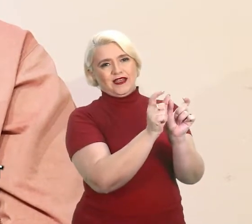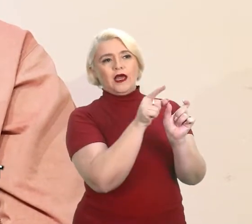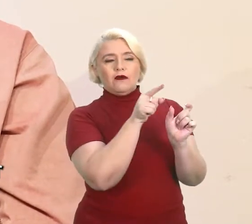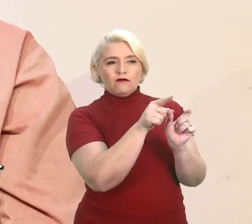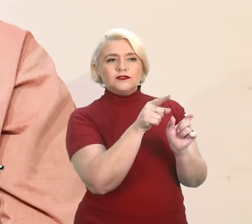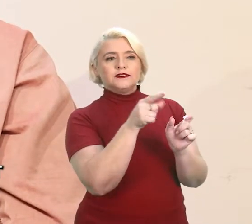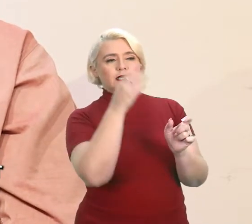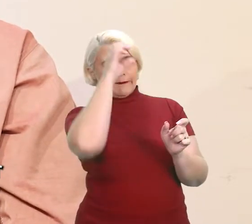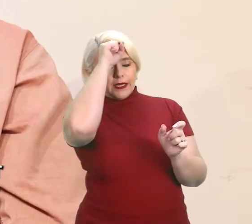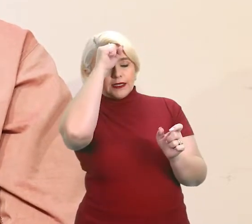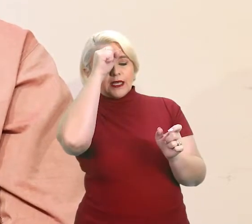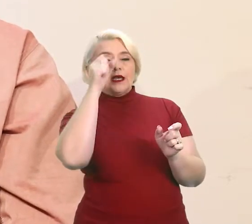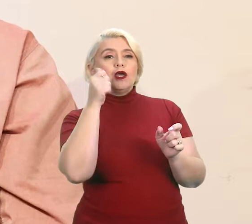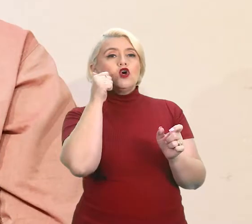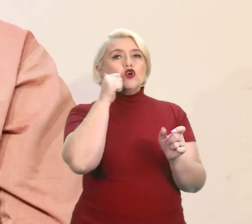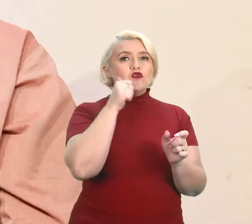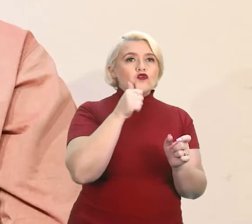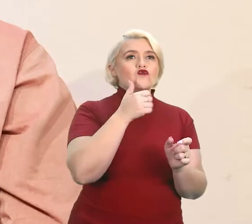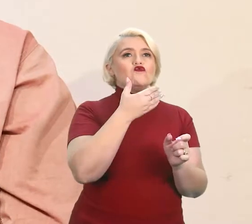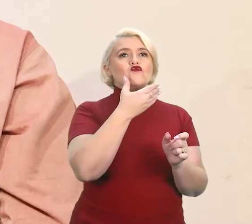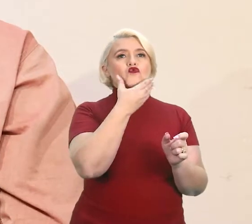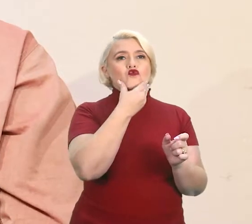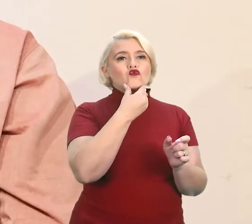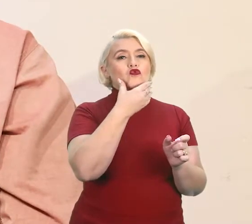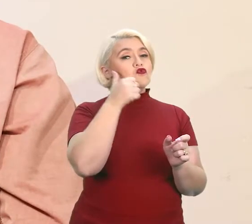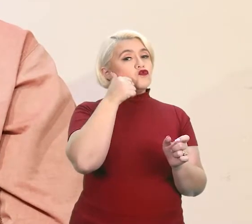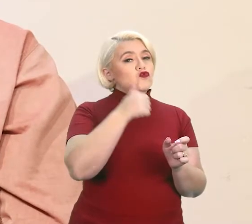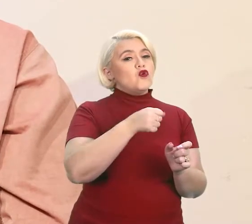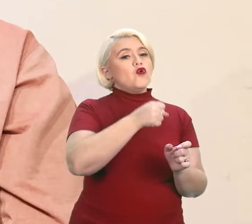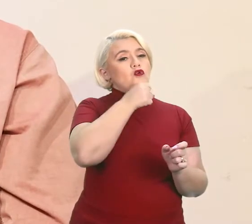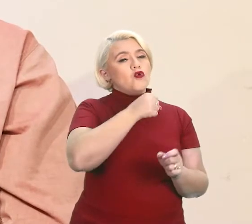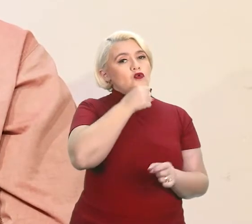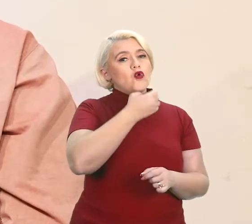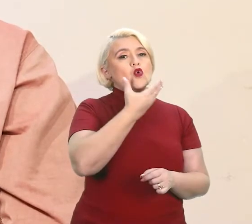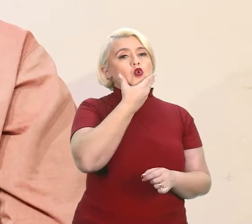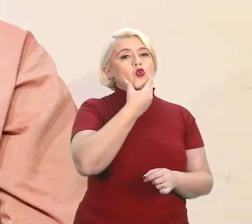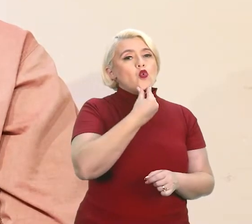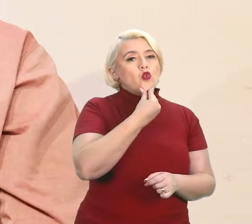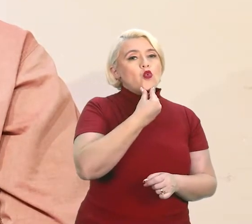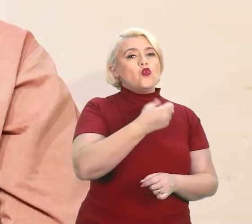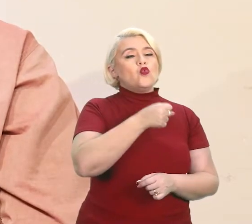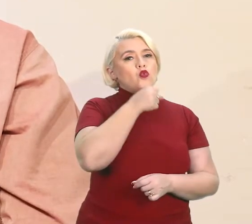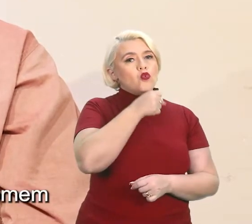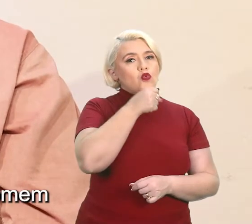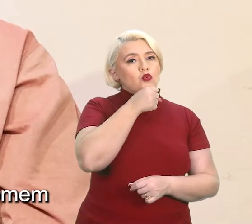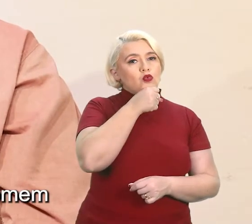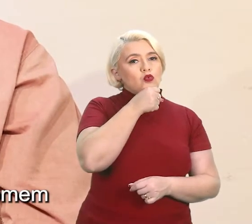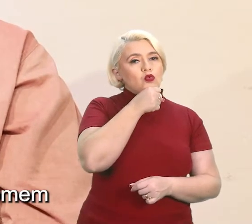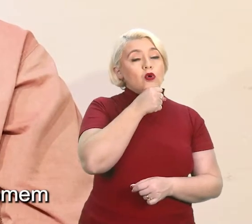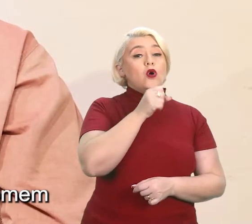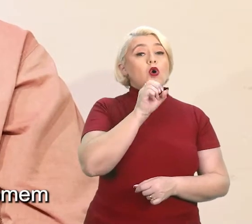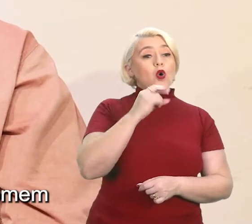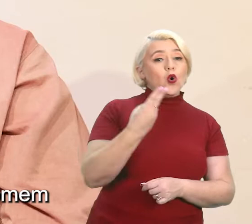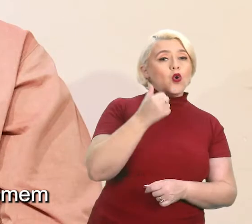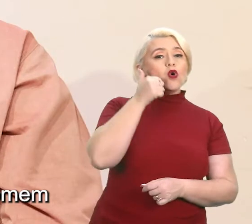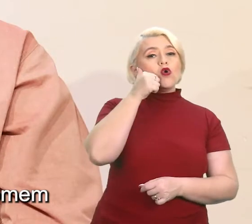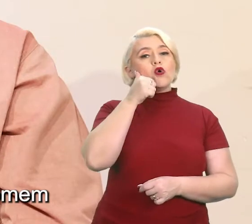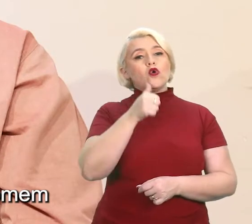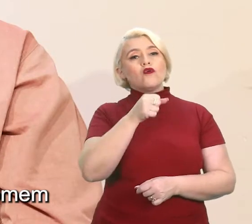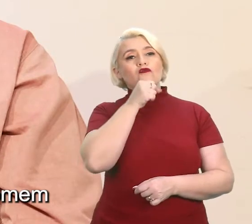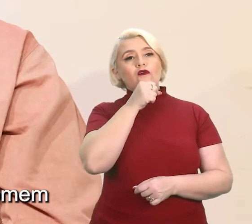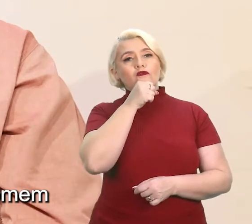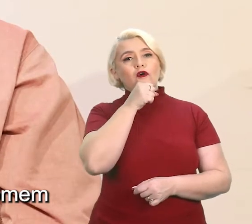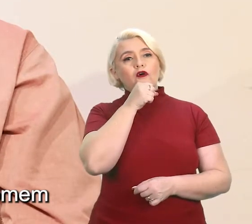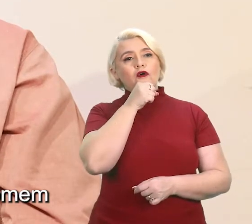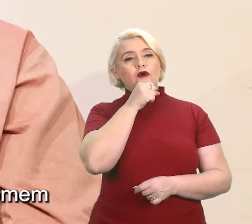você falar o vô e a avó, você tem que colocar o sinal de vô, que é a mão fechada no queixo, batendo, e